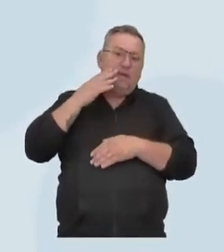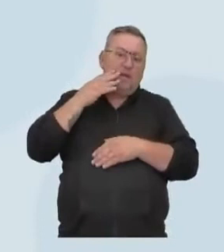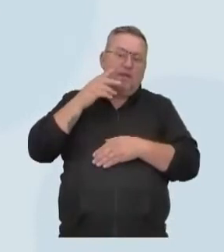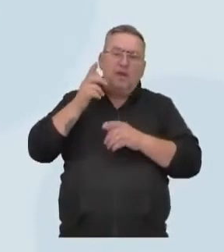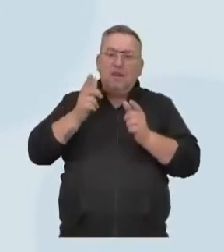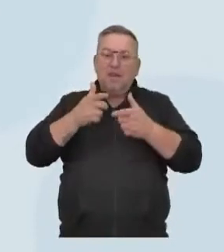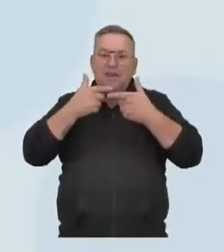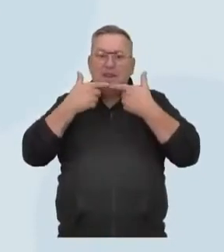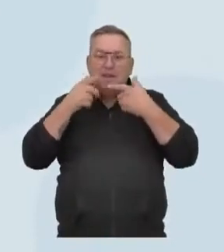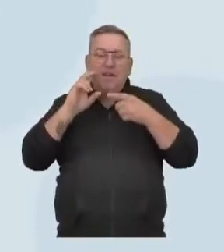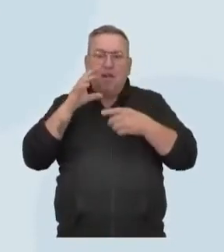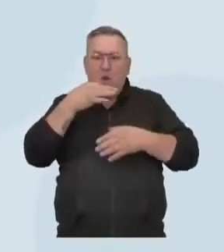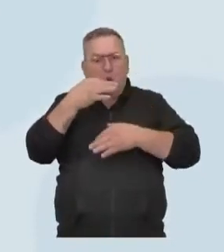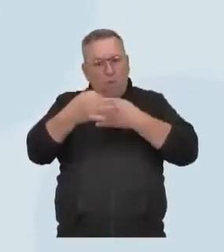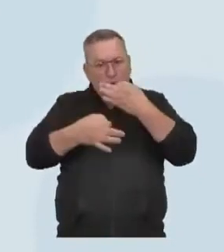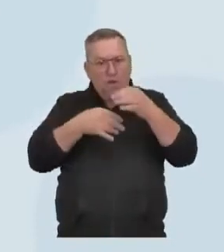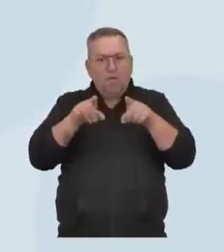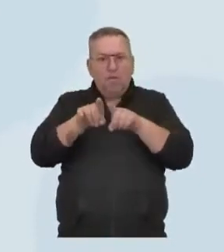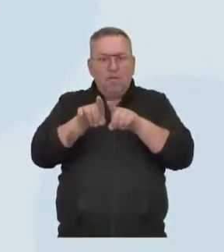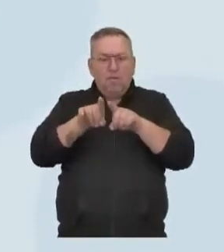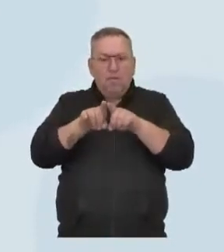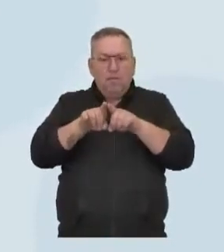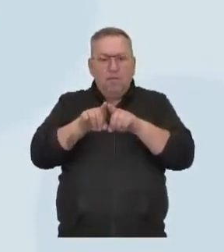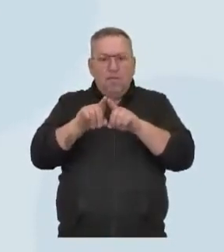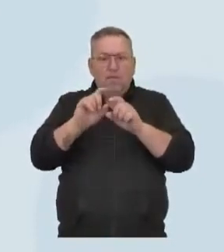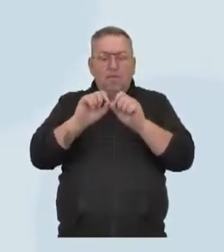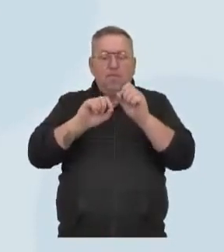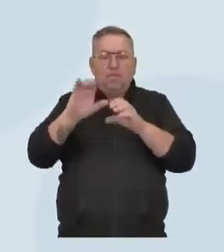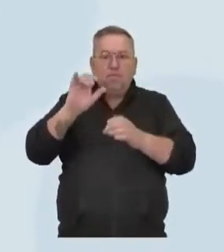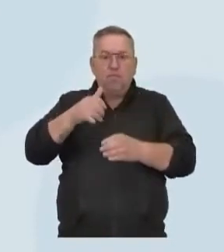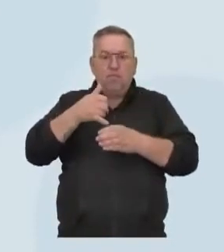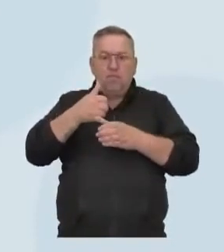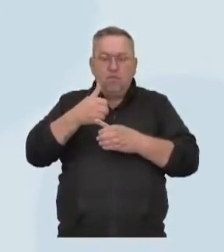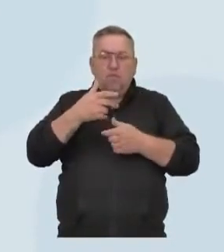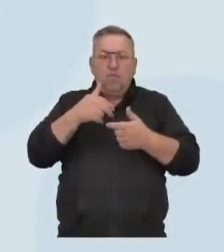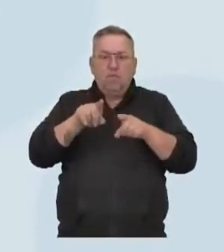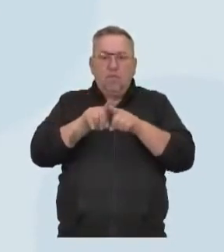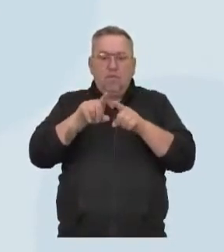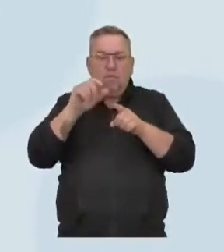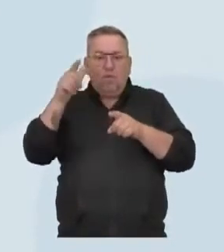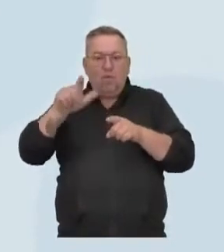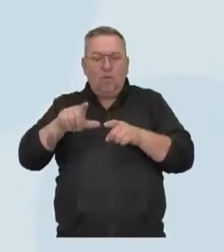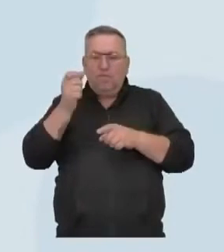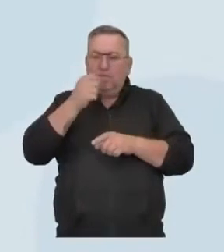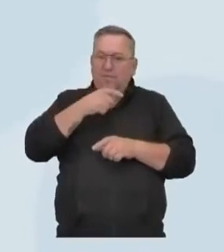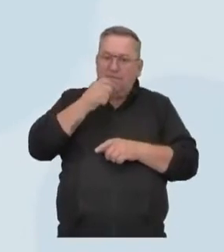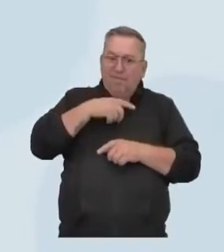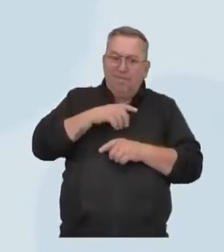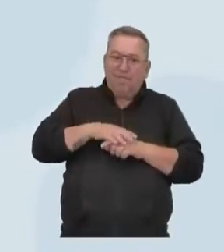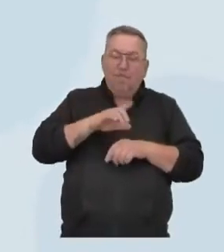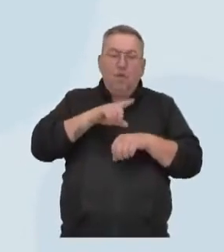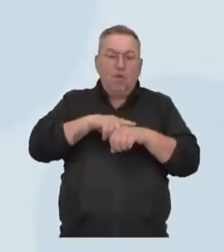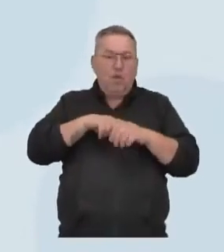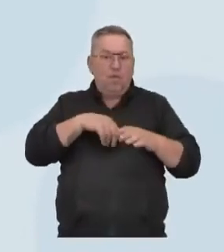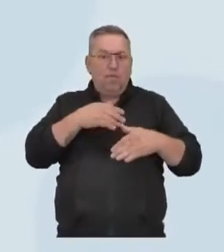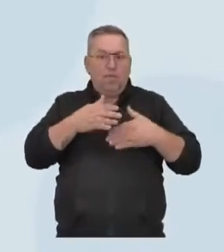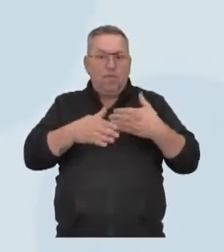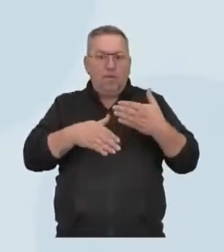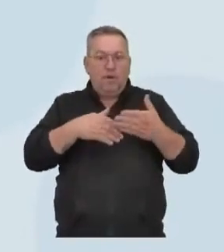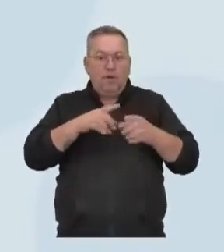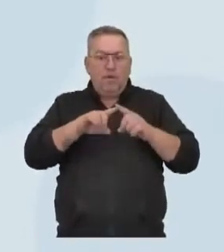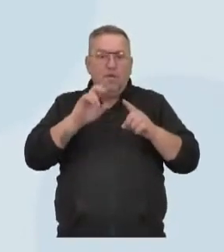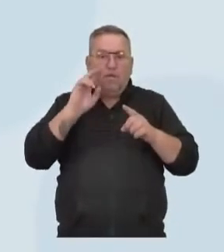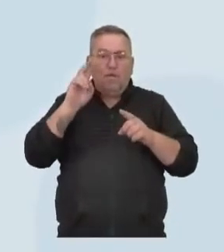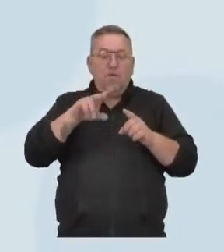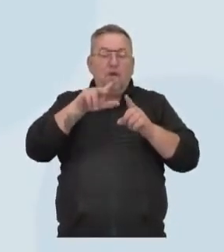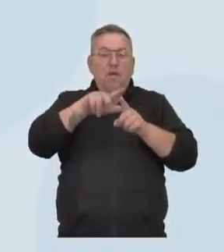ria-se, metia opiniões, provava umas coisas, ficava buzina com outras. E o tempo ia passando. O andante olhava para o